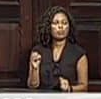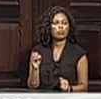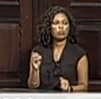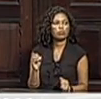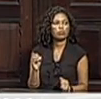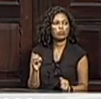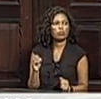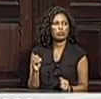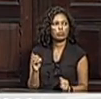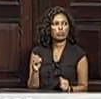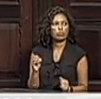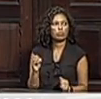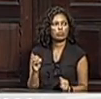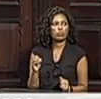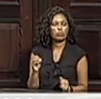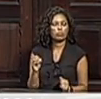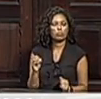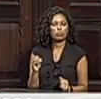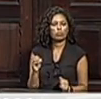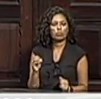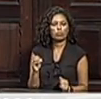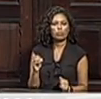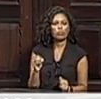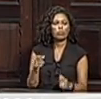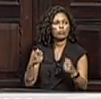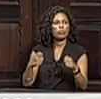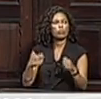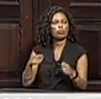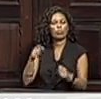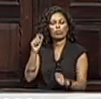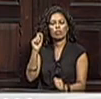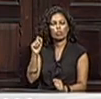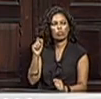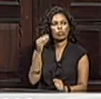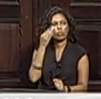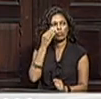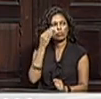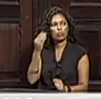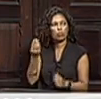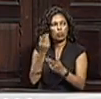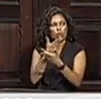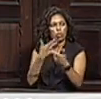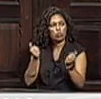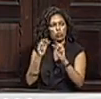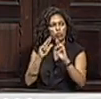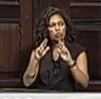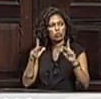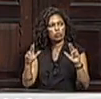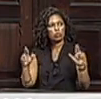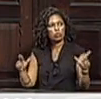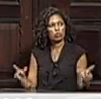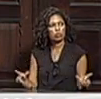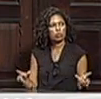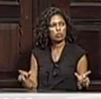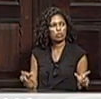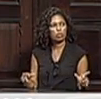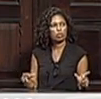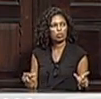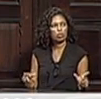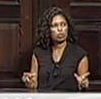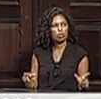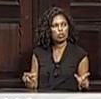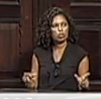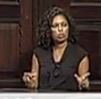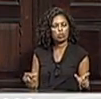tempo por associações de trabalhadores, por sindicatos, nos denunciando uma burla à lei